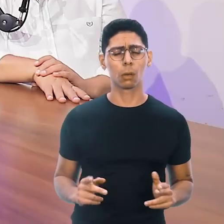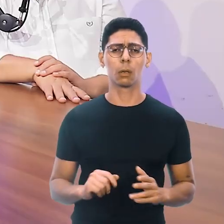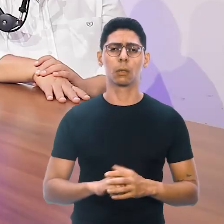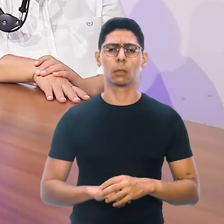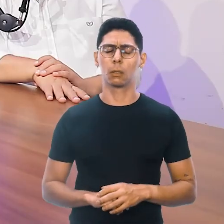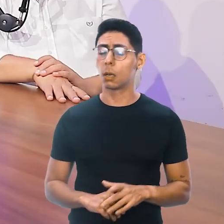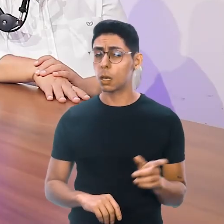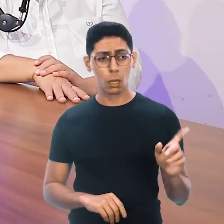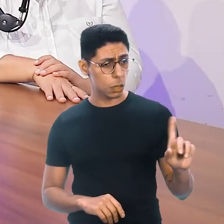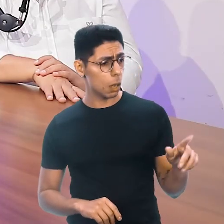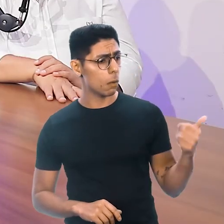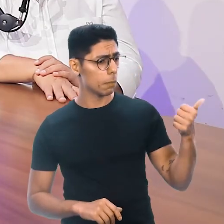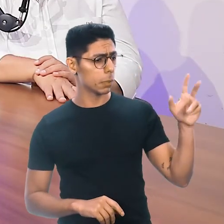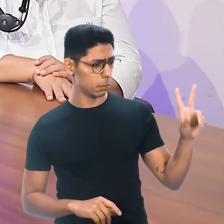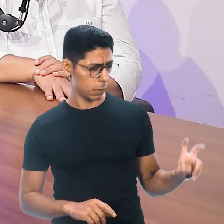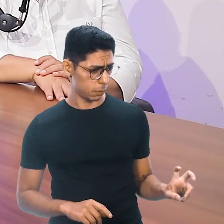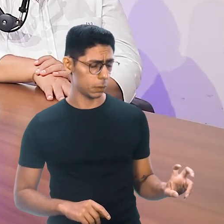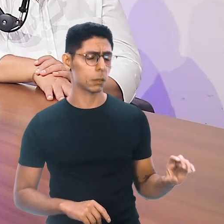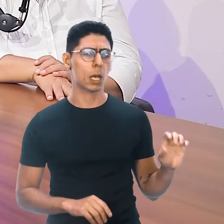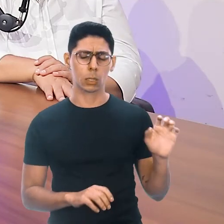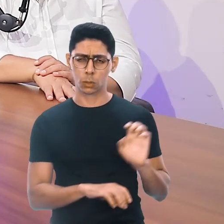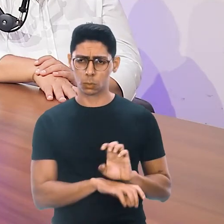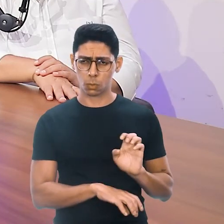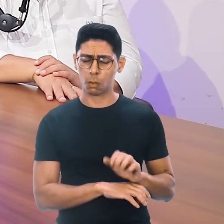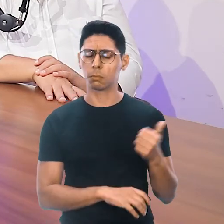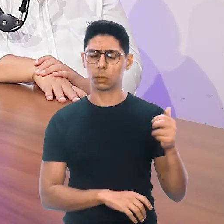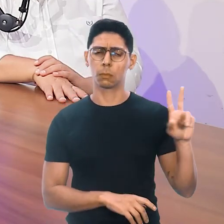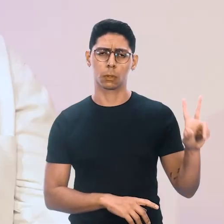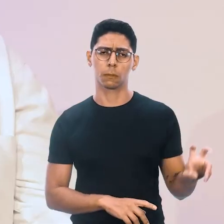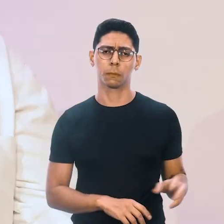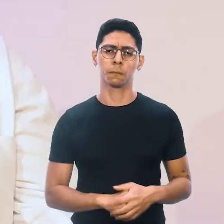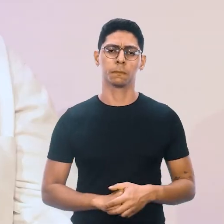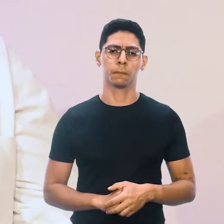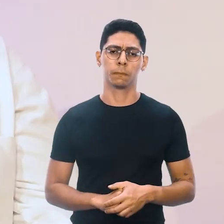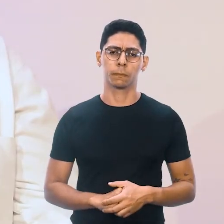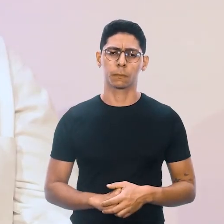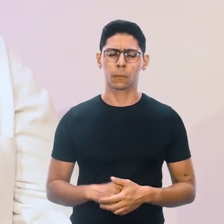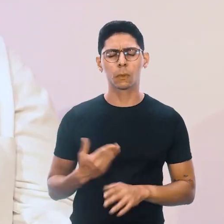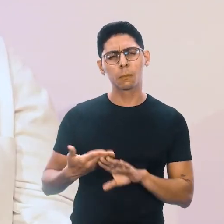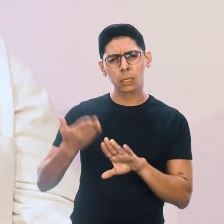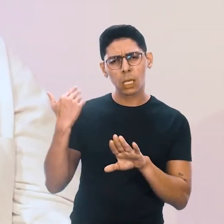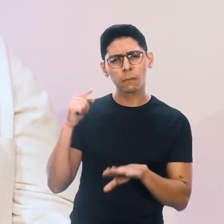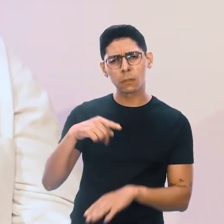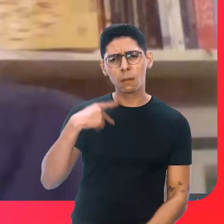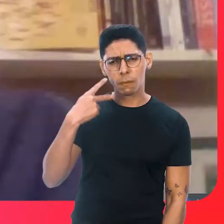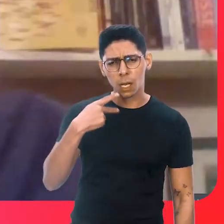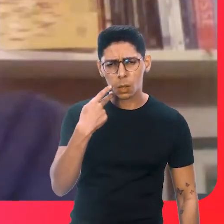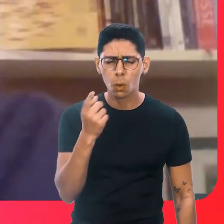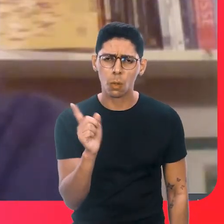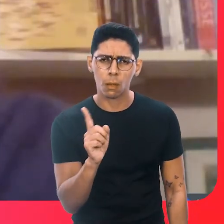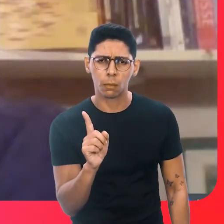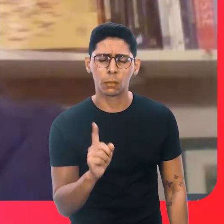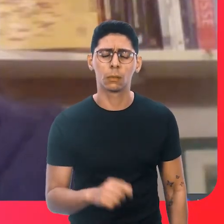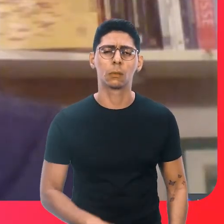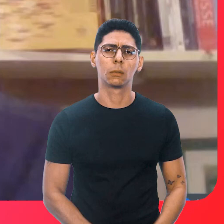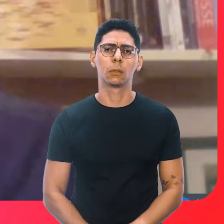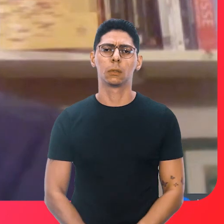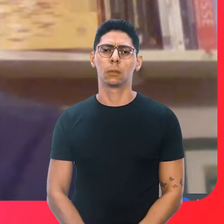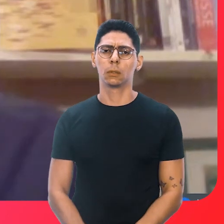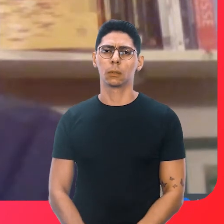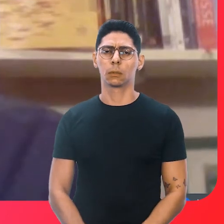essa é a primeira vez, Antônio. É estadual a primeira vez? Primeira vez. Você foi candidato a vereador também uma vez, não? Não,